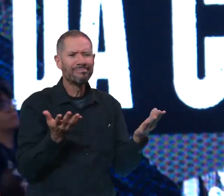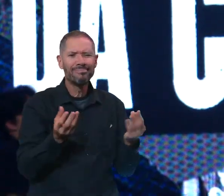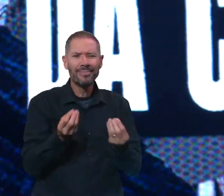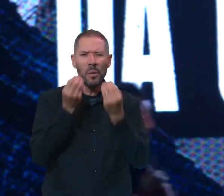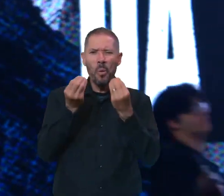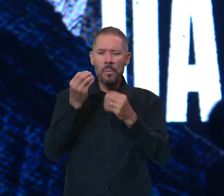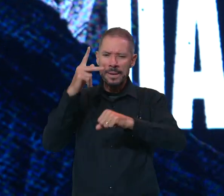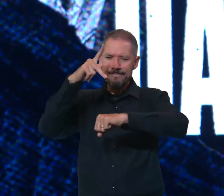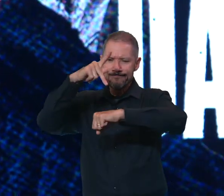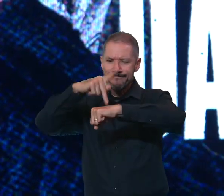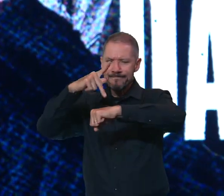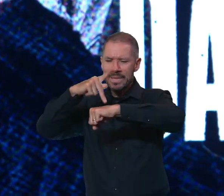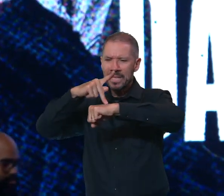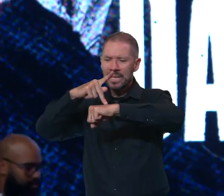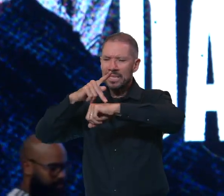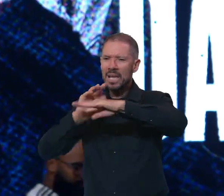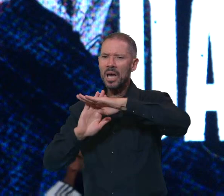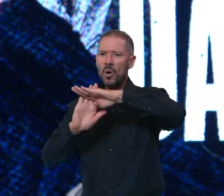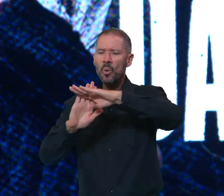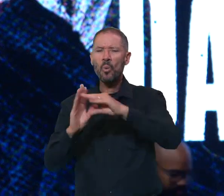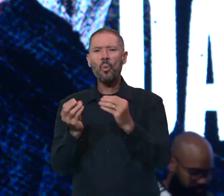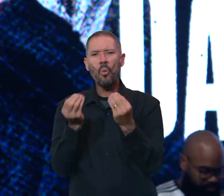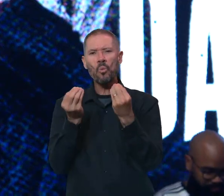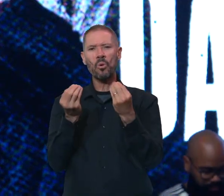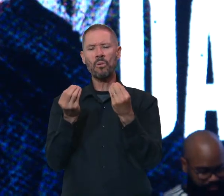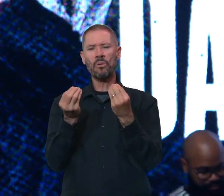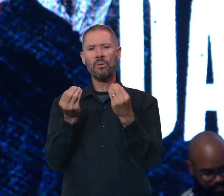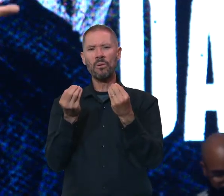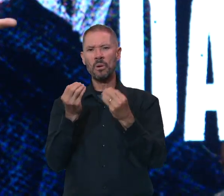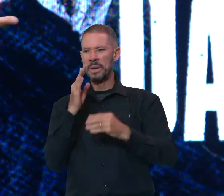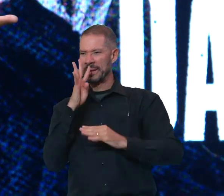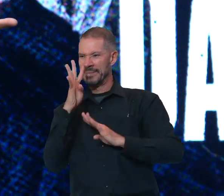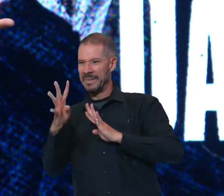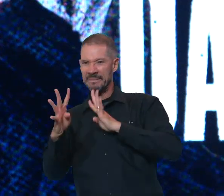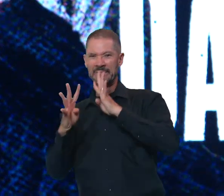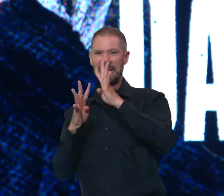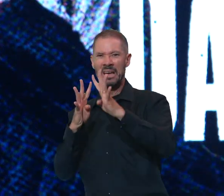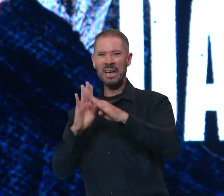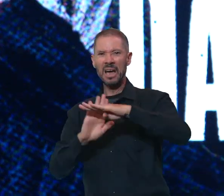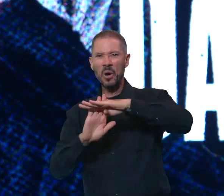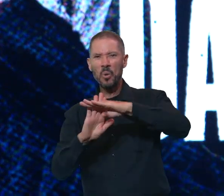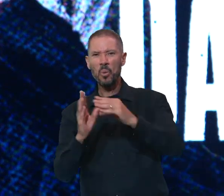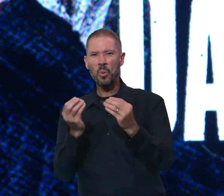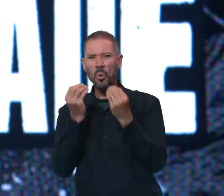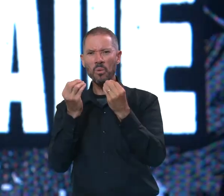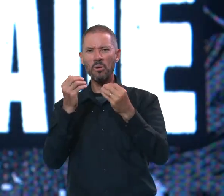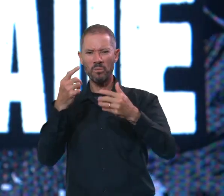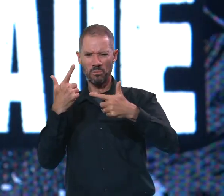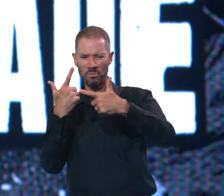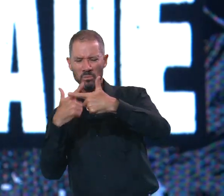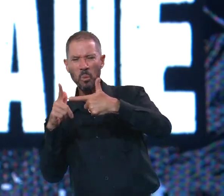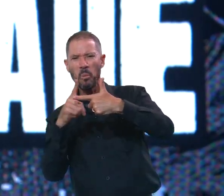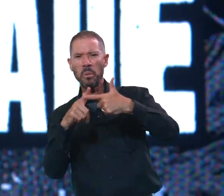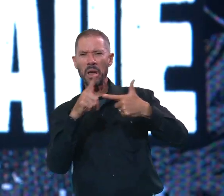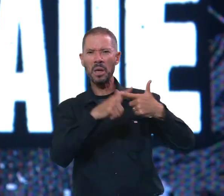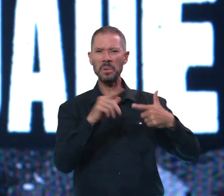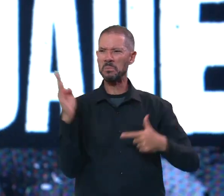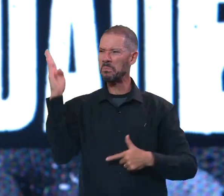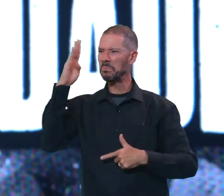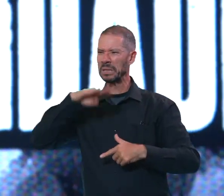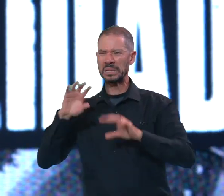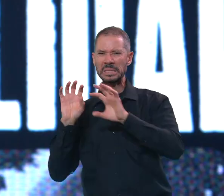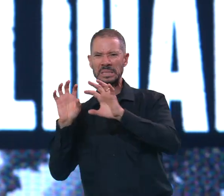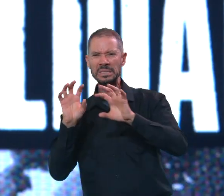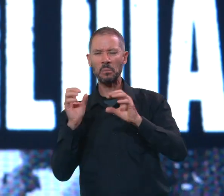é que as pedradas cooperam? Como é que as calúnias cooperam? Como é que os problemas ou as maldições